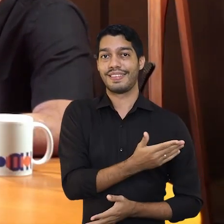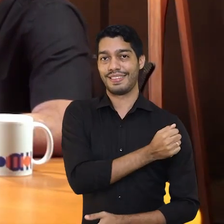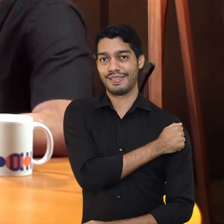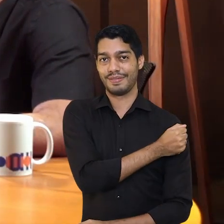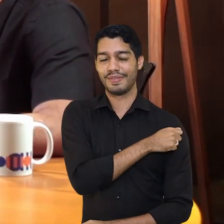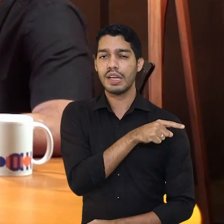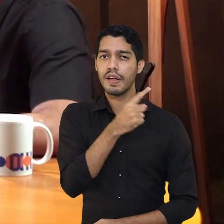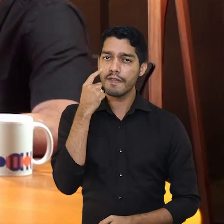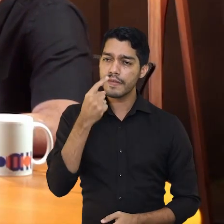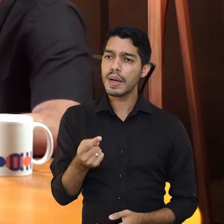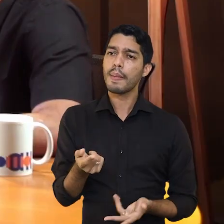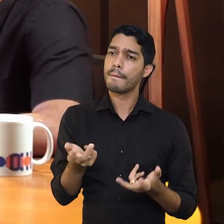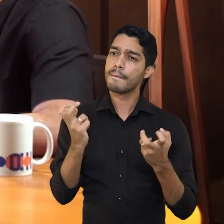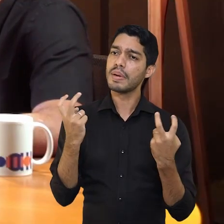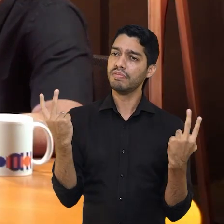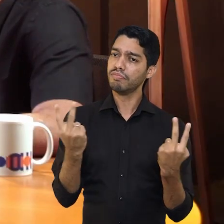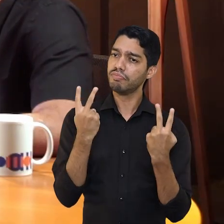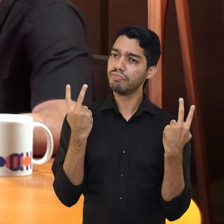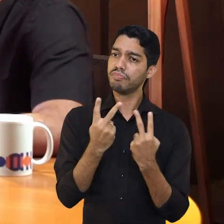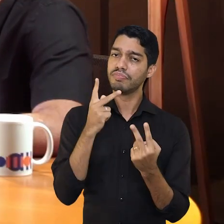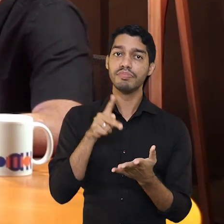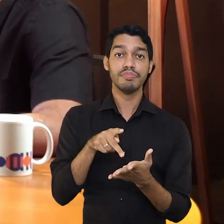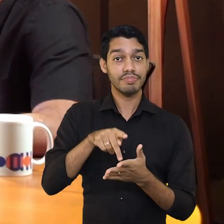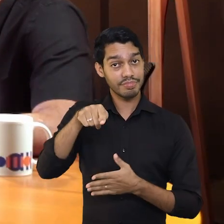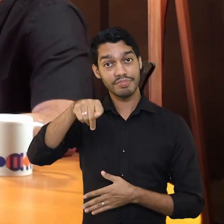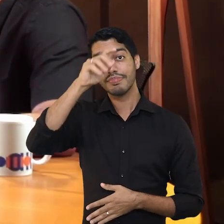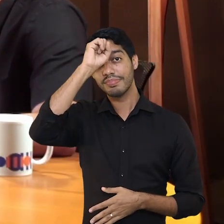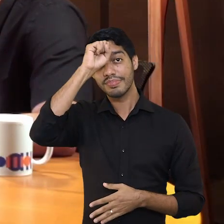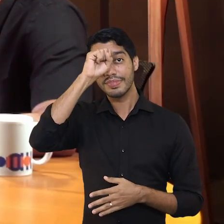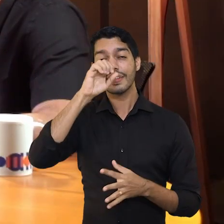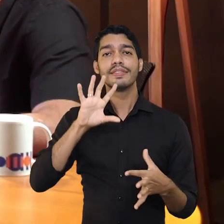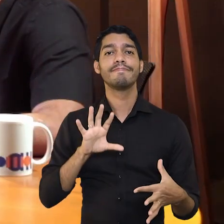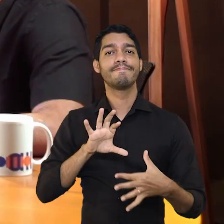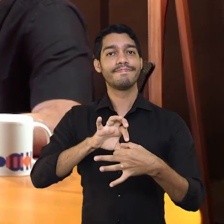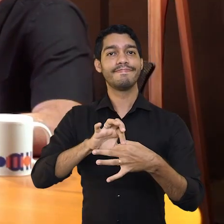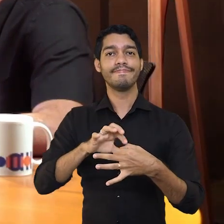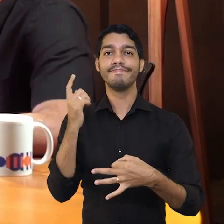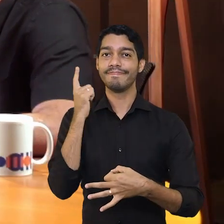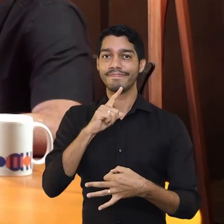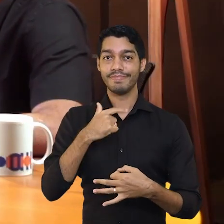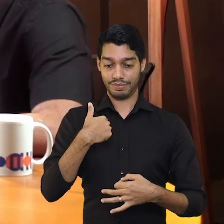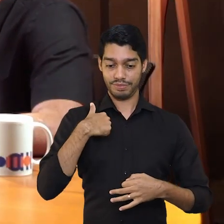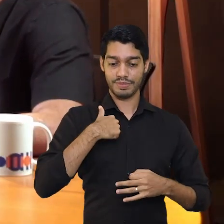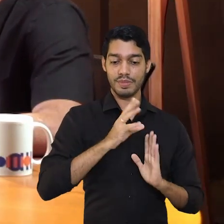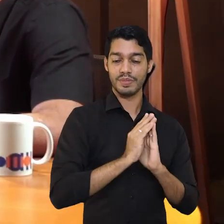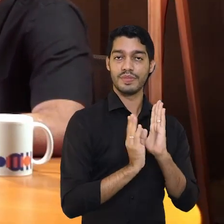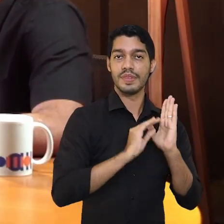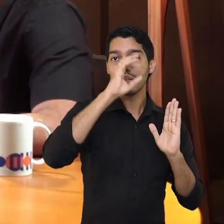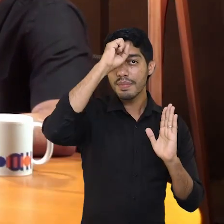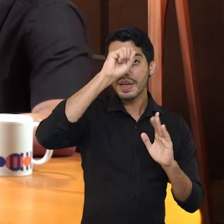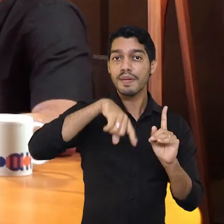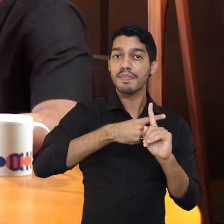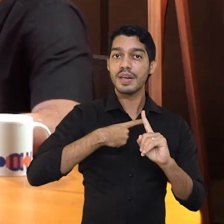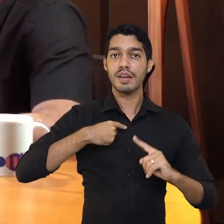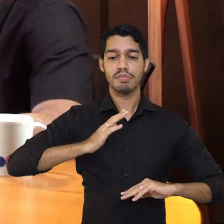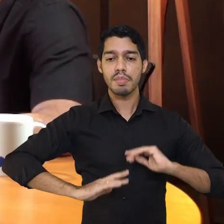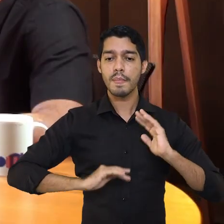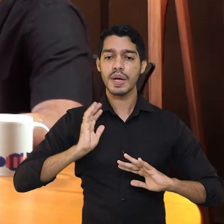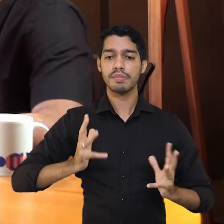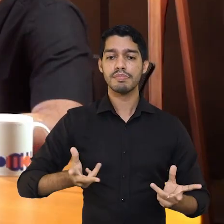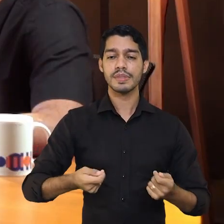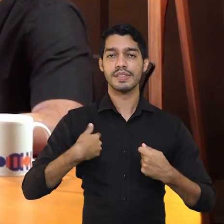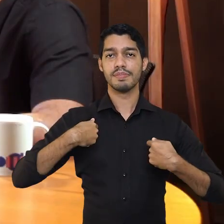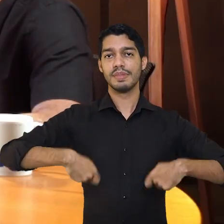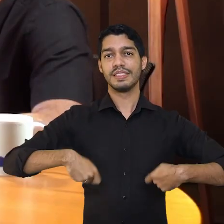valor naquilo que ele está aprendendo e se conecte, né? E isso ajude ele a conectar o conteúdo que ele aprende com as habilidades que ele também